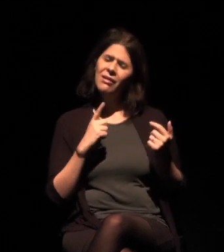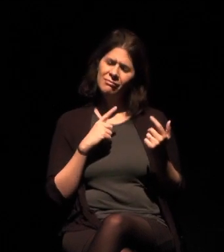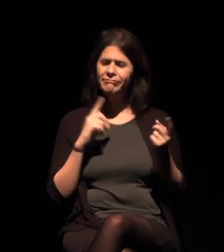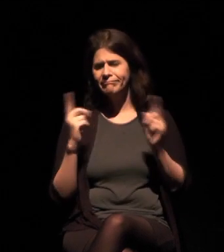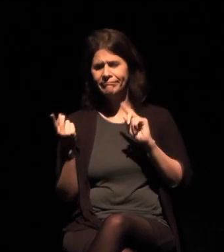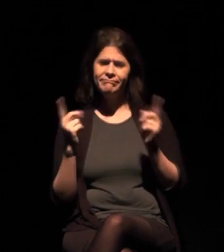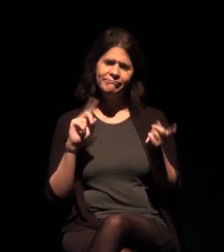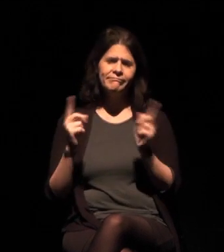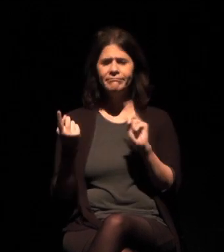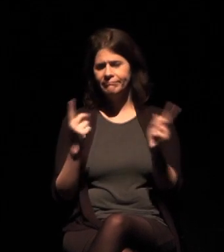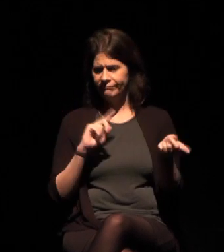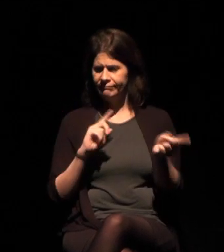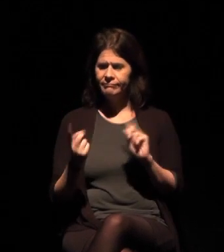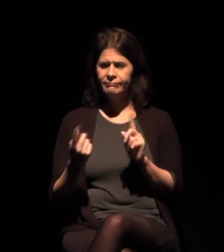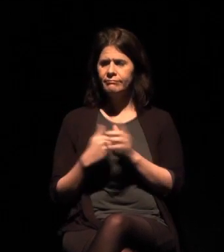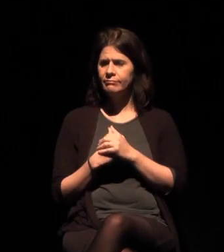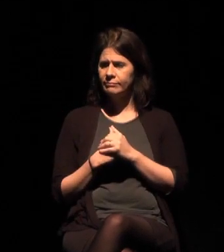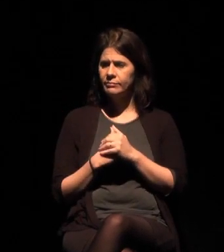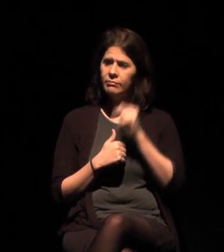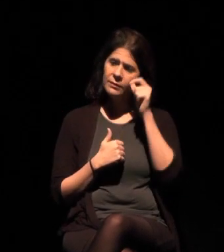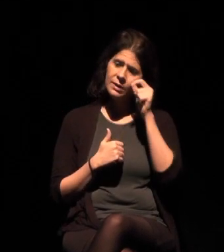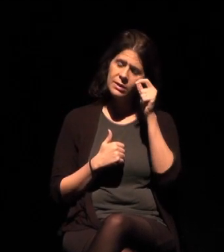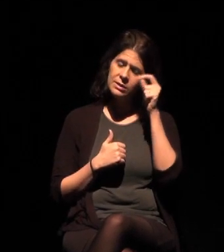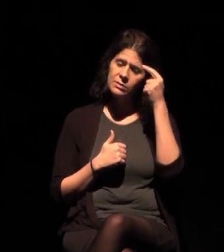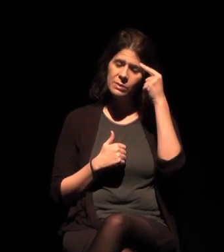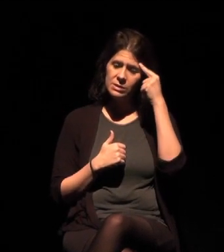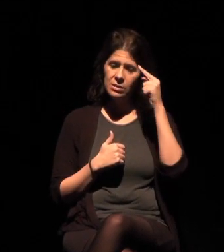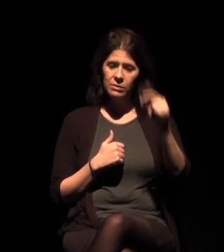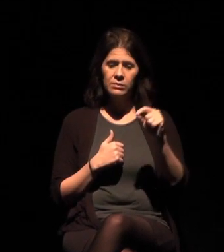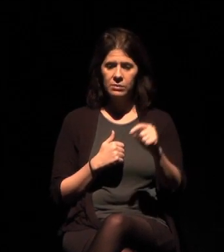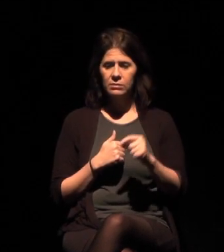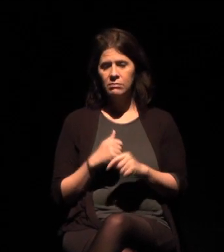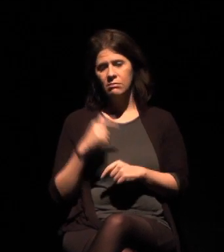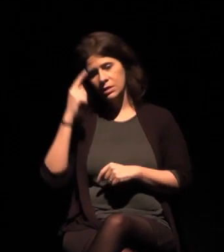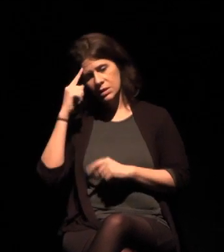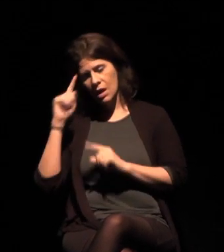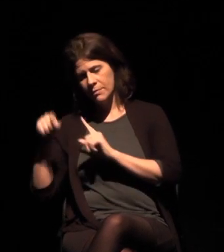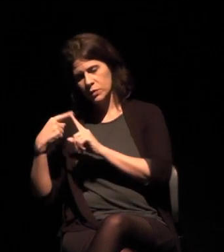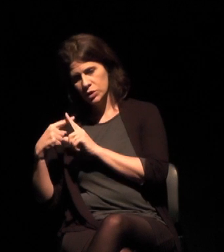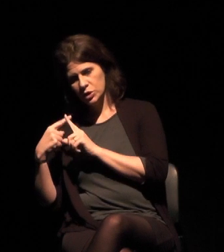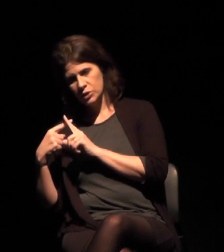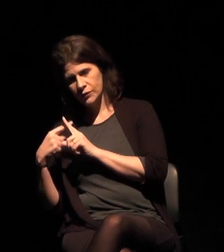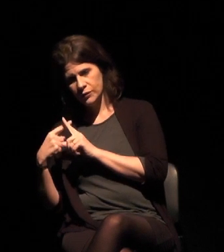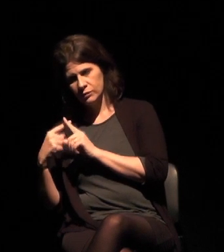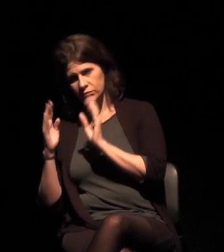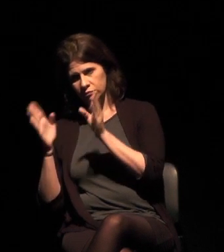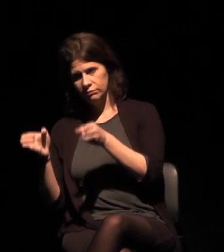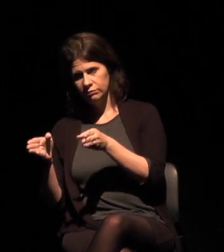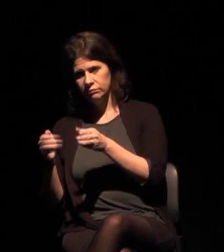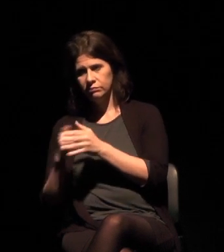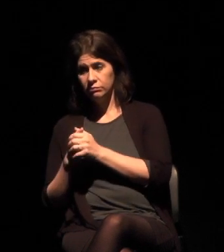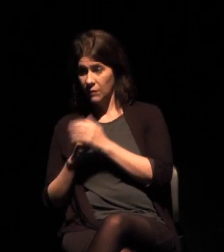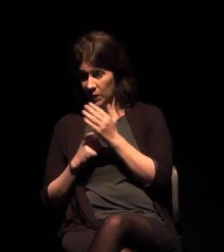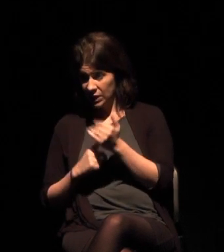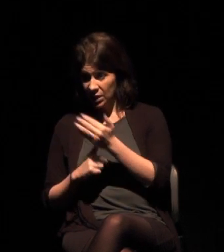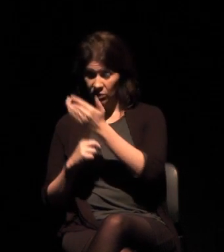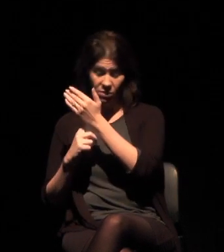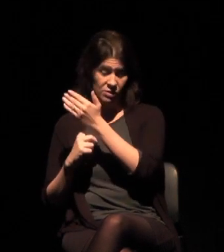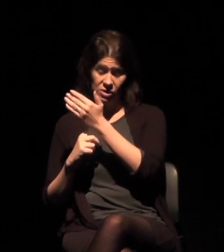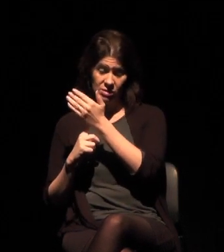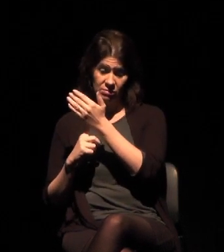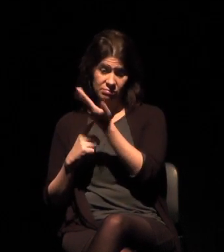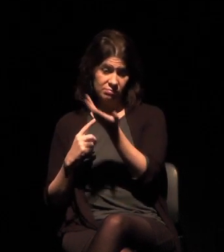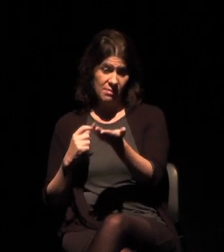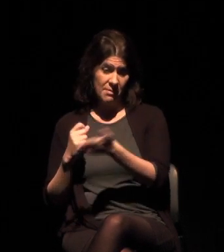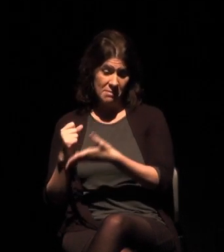pensar primeiro no nós nos lados positivos né é tão a tecnologia é basicamente a idéia